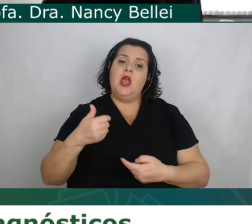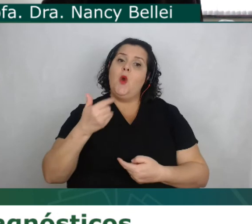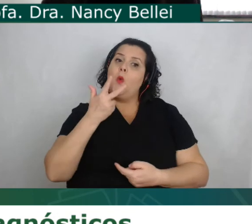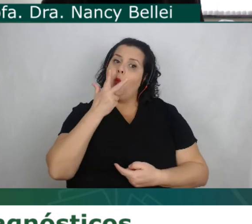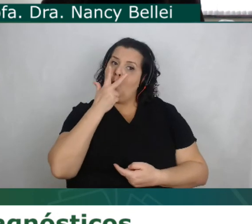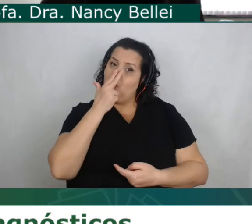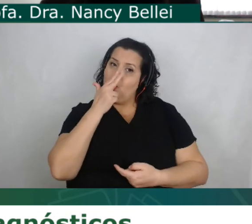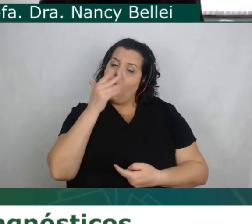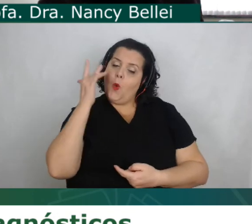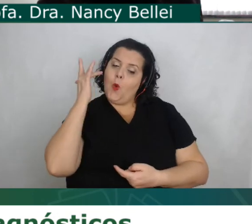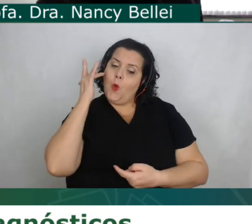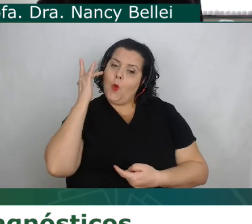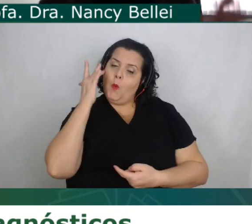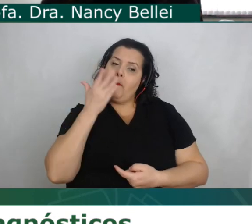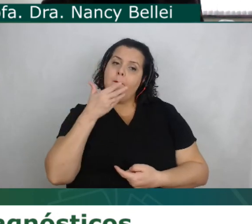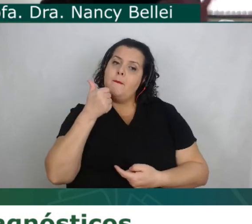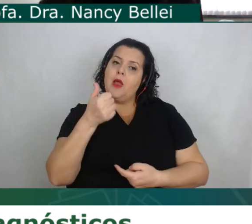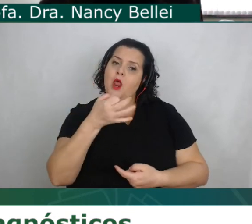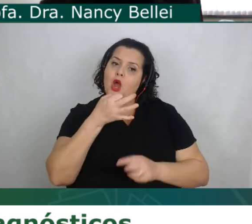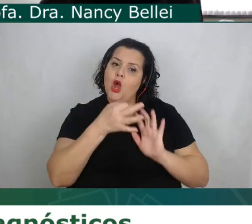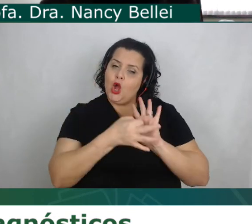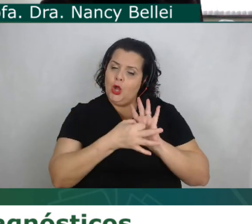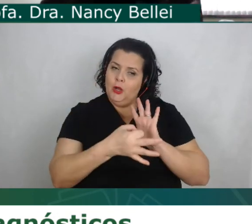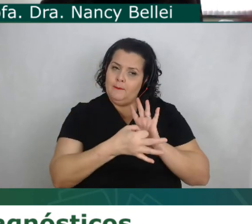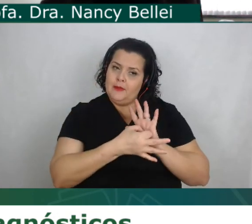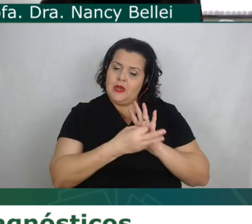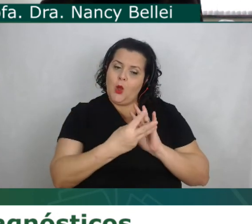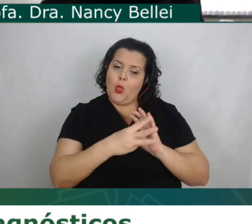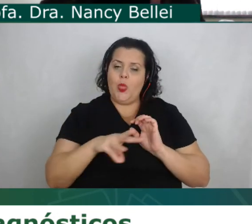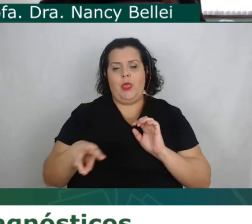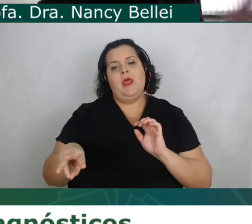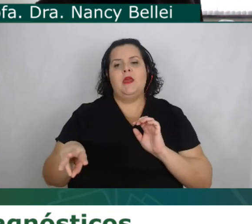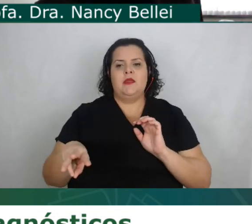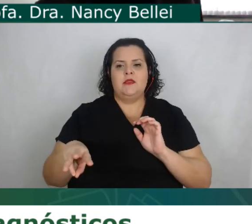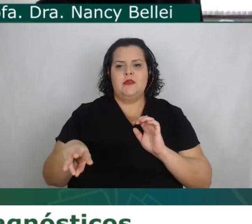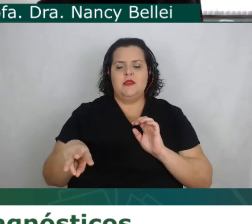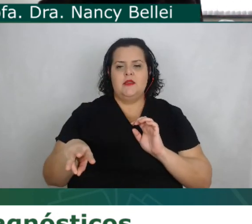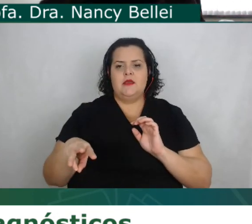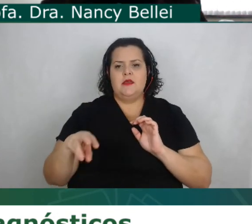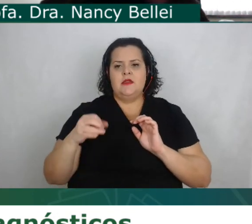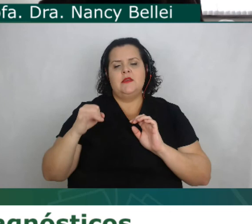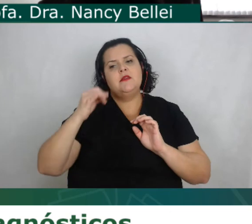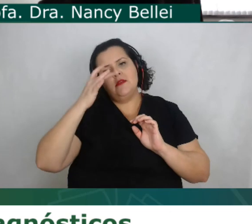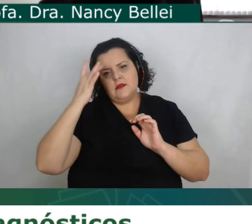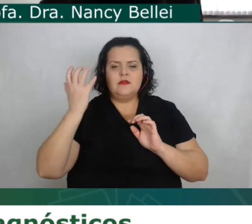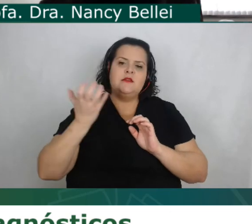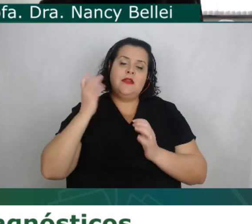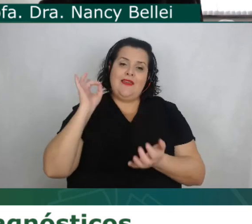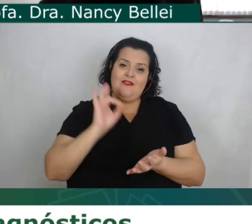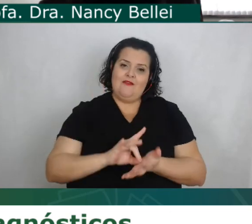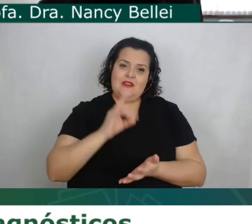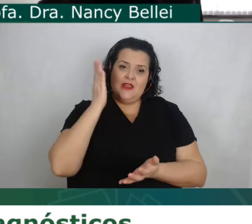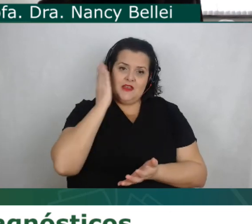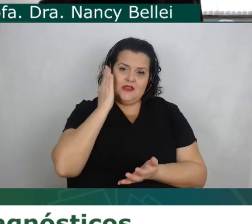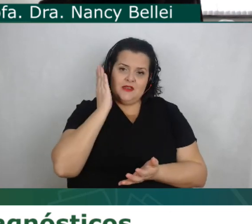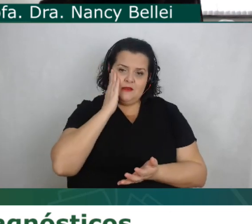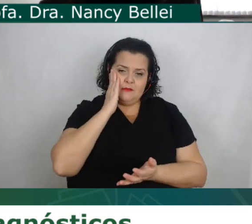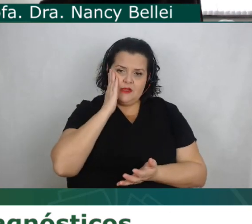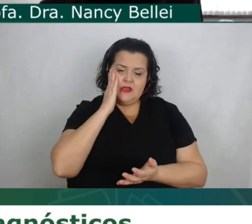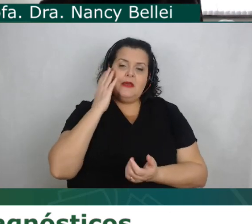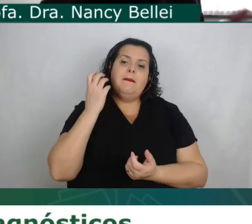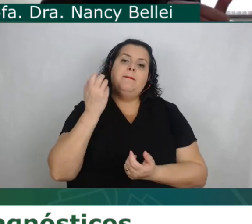da infecção aguda, se a pessoa realmente tiver interesse por alguma questão ou alguma solicitação que